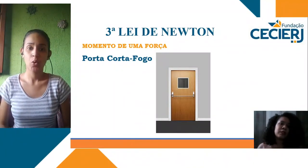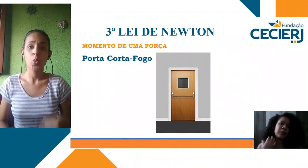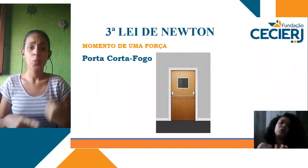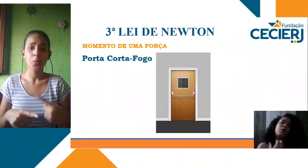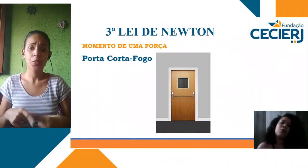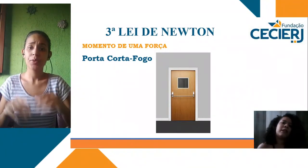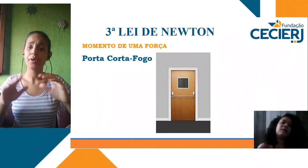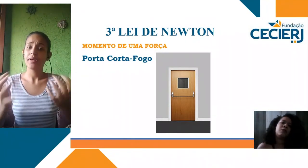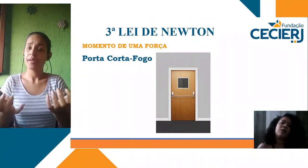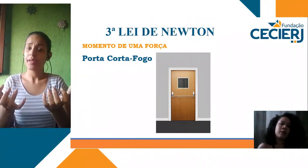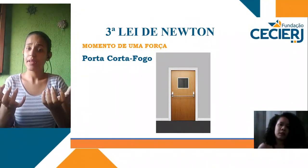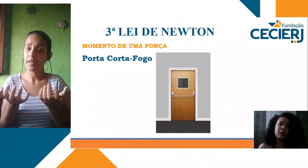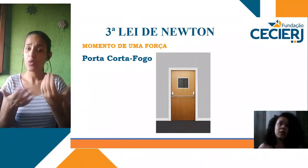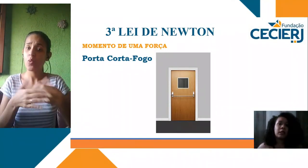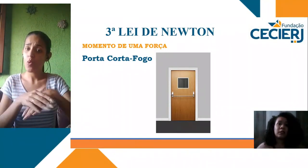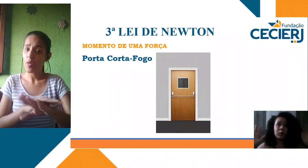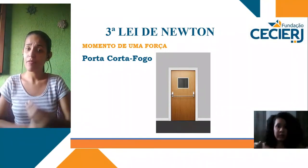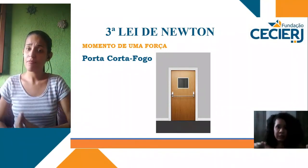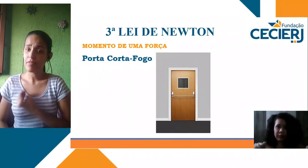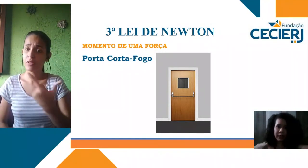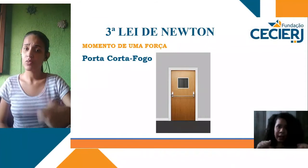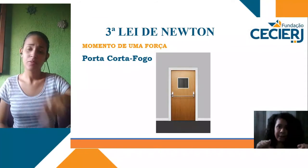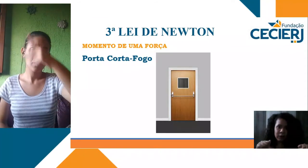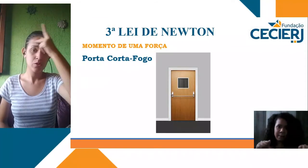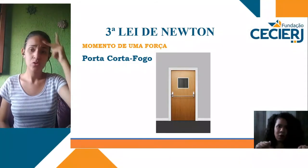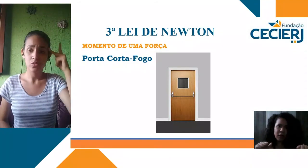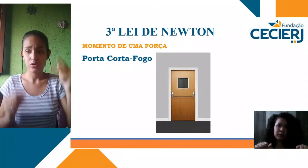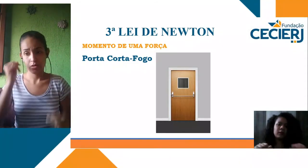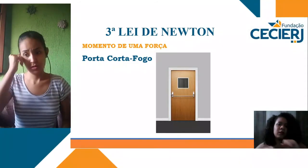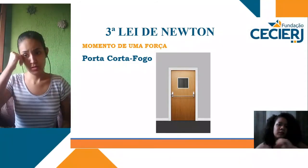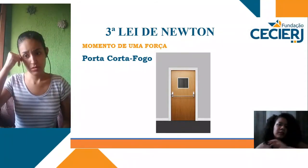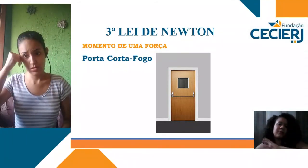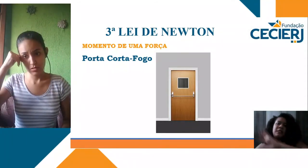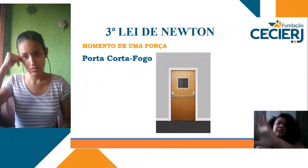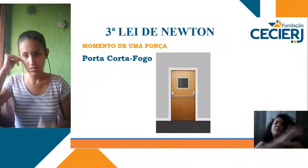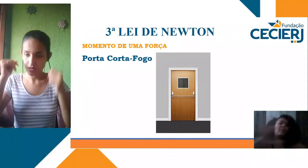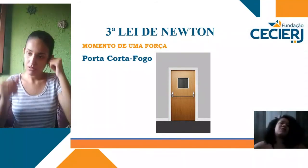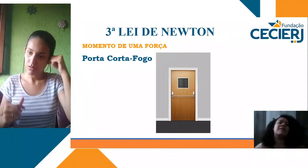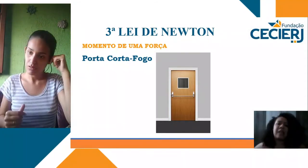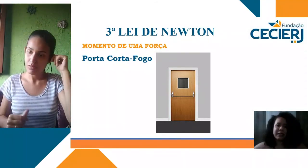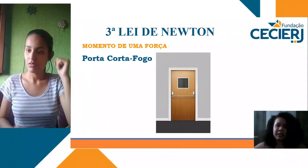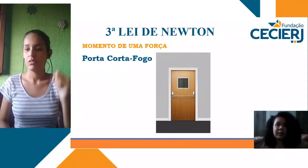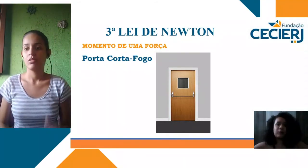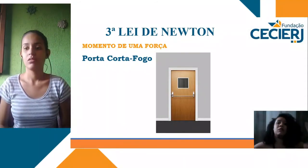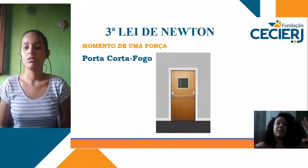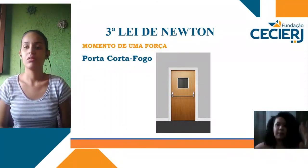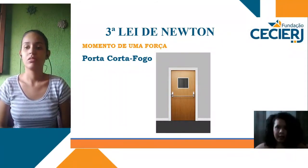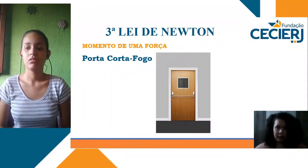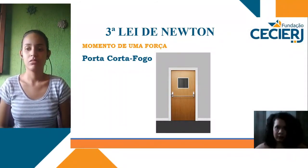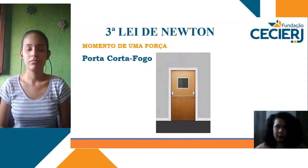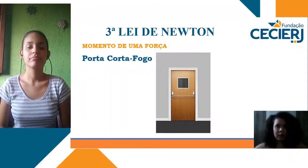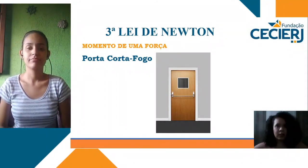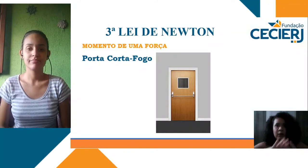disso, precisa estar muito preocupada com a segurança. Então, onde você bota a mão na porta, você já precisa ali meio que alcançar a maçaneta para conseguir